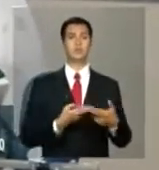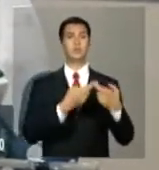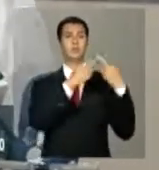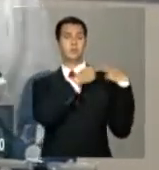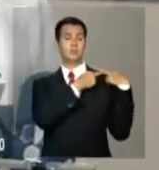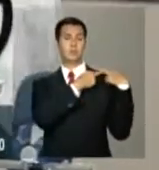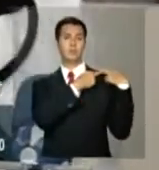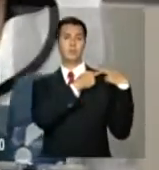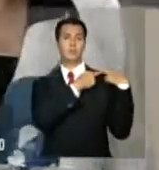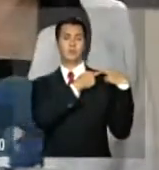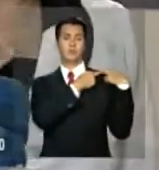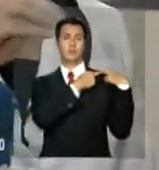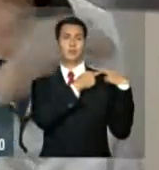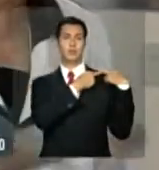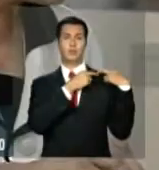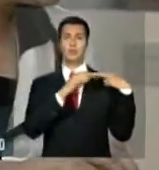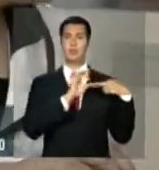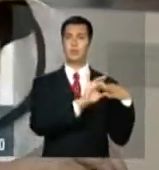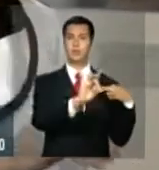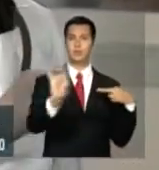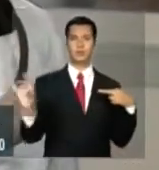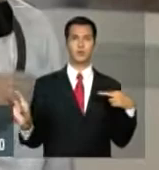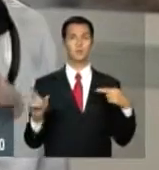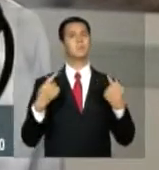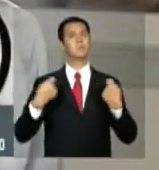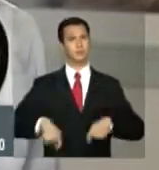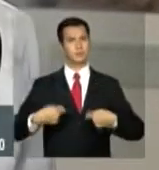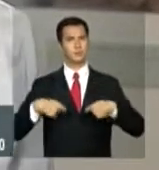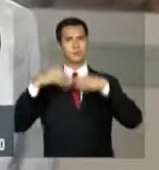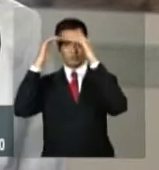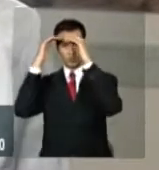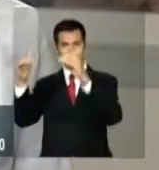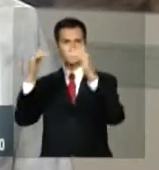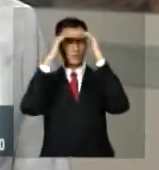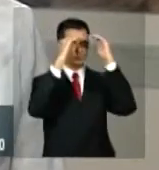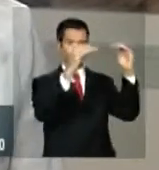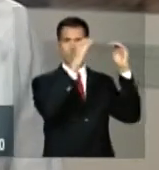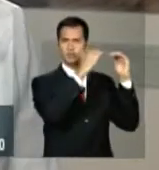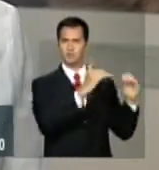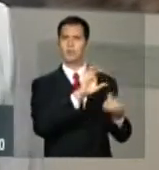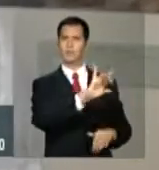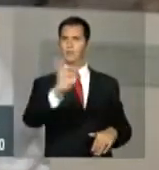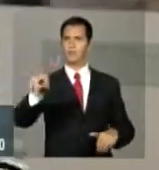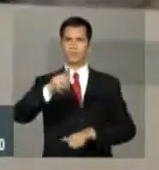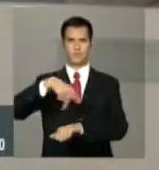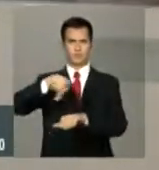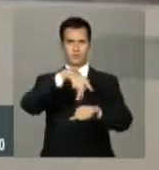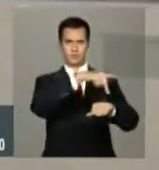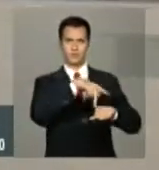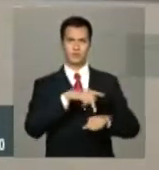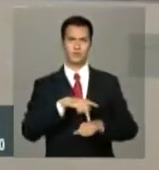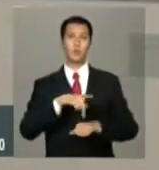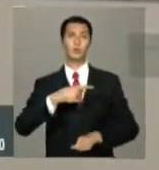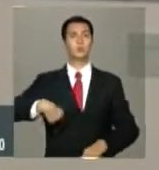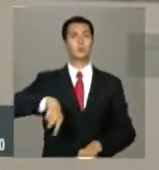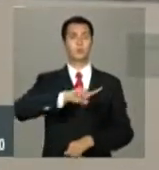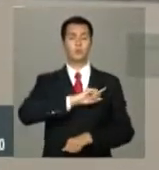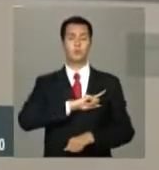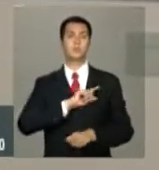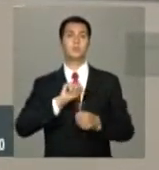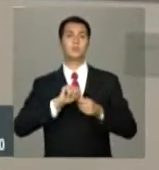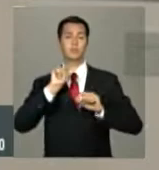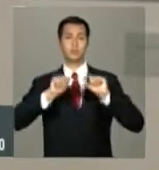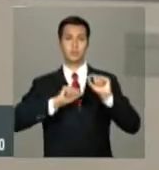partes se você não considerá-las. As partes são quem? São os países. Então, nós estamos fazendo